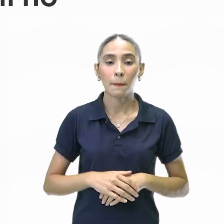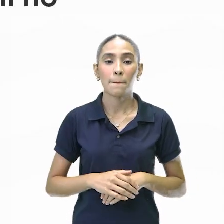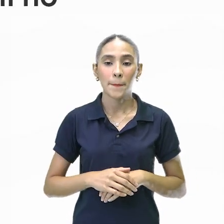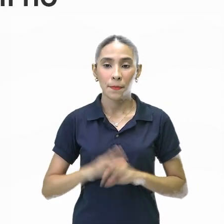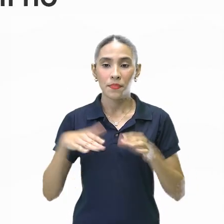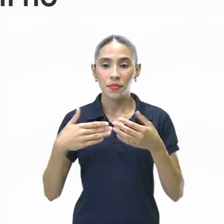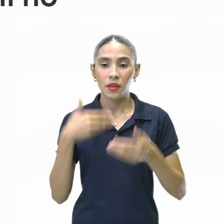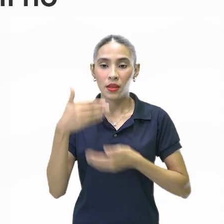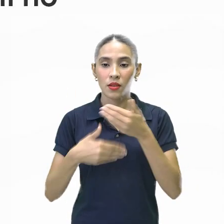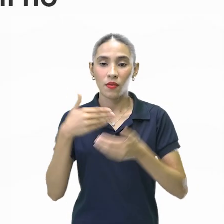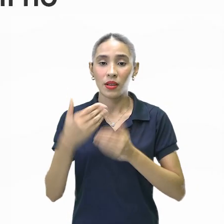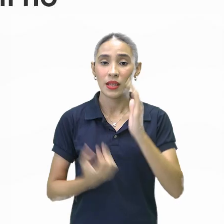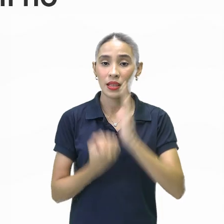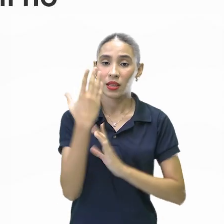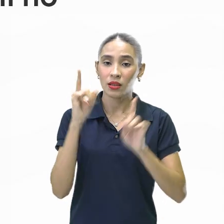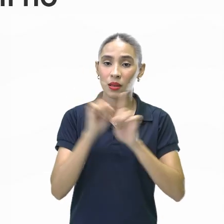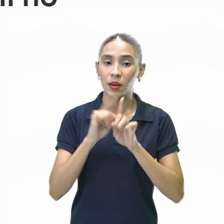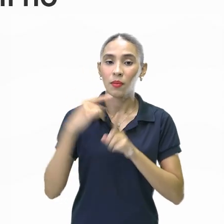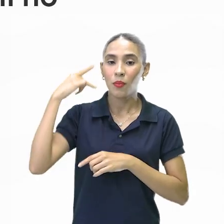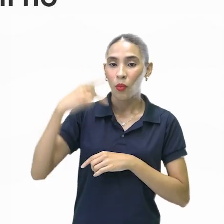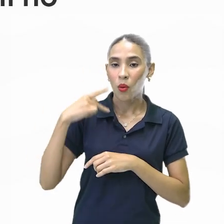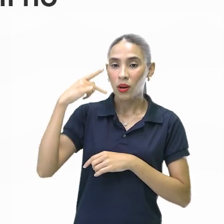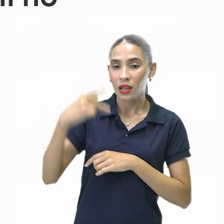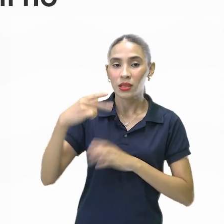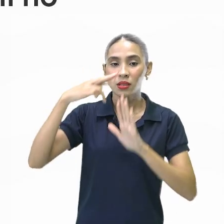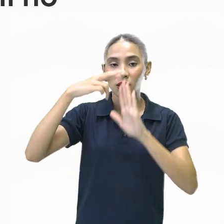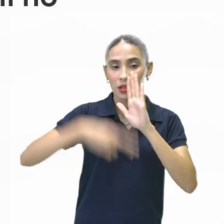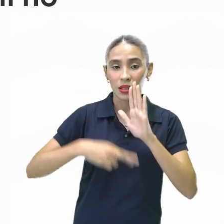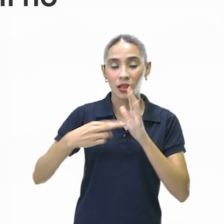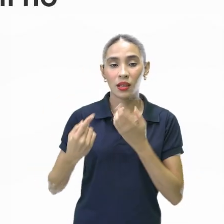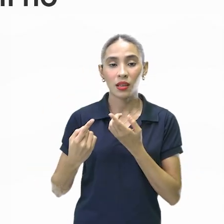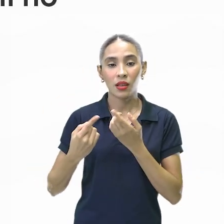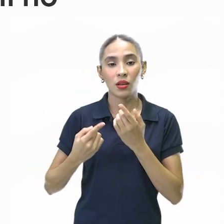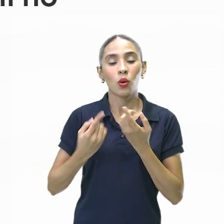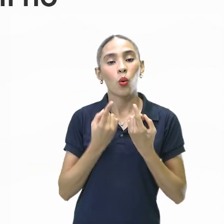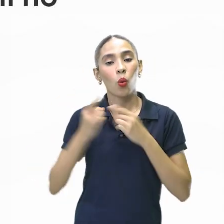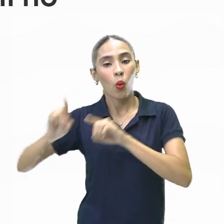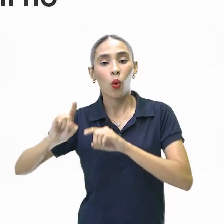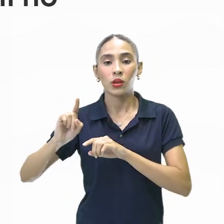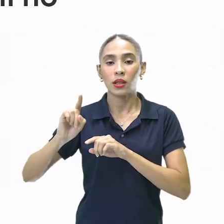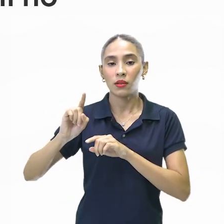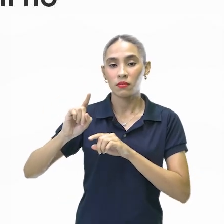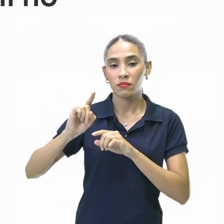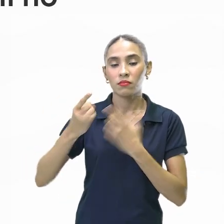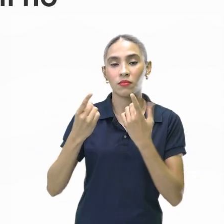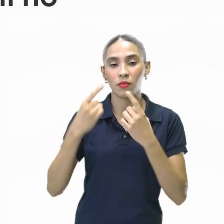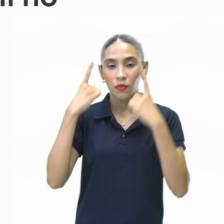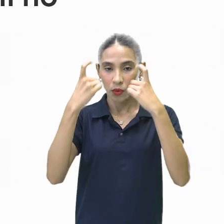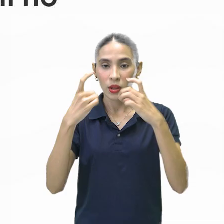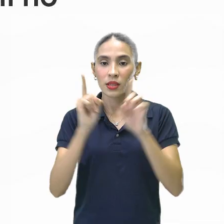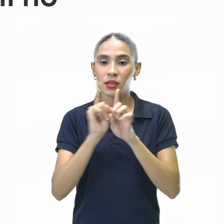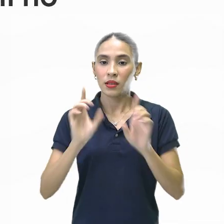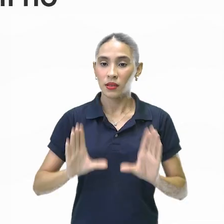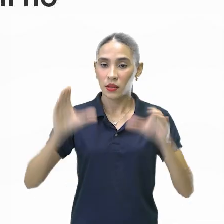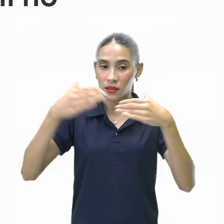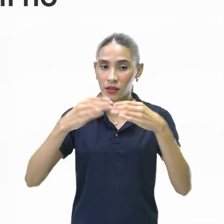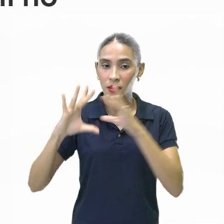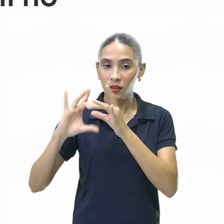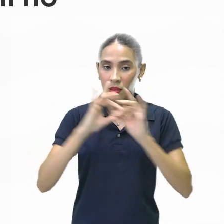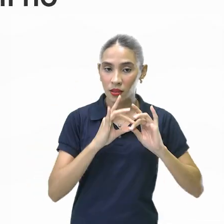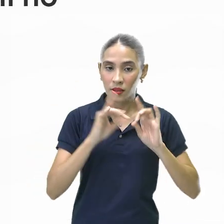Desenvolvendo e implementando políticas e diretrizes anti-violência em organizações esportivas, ligas e federações